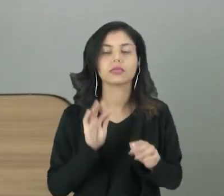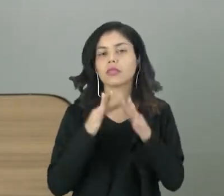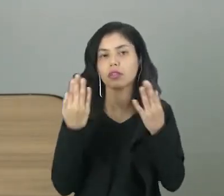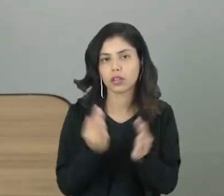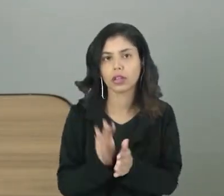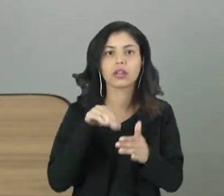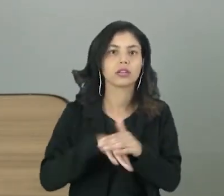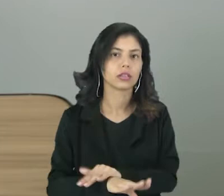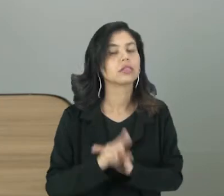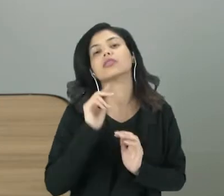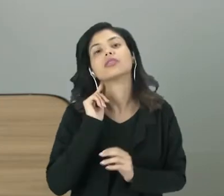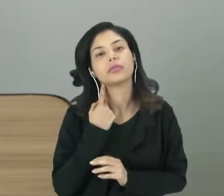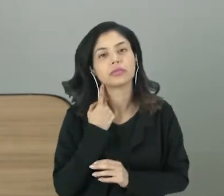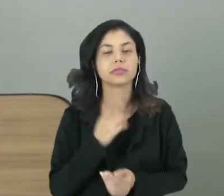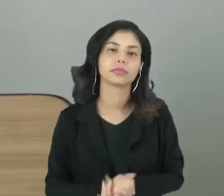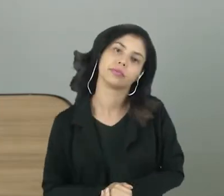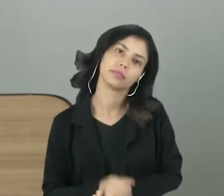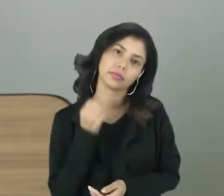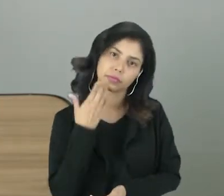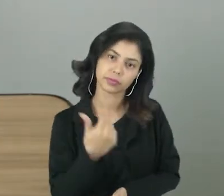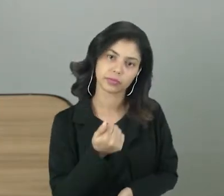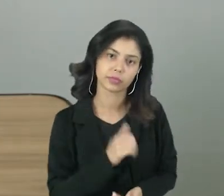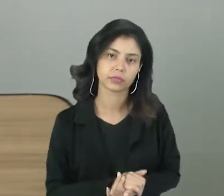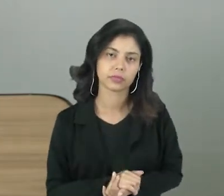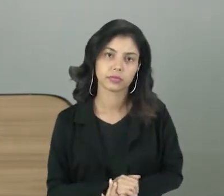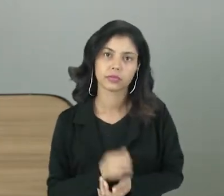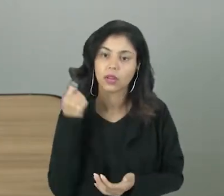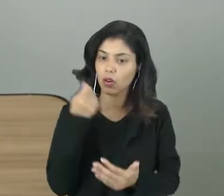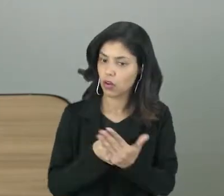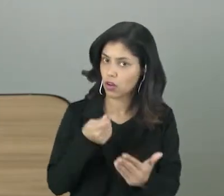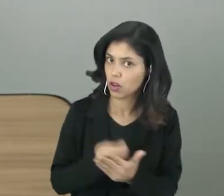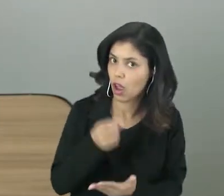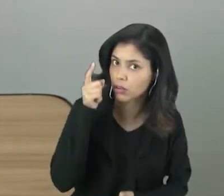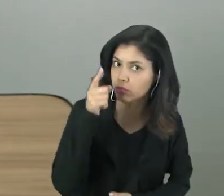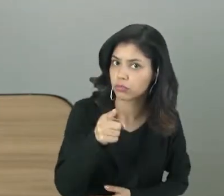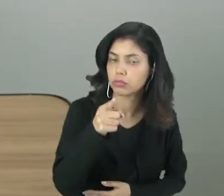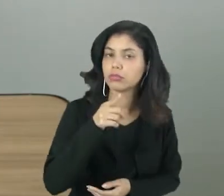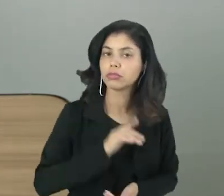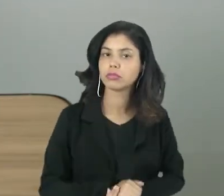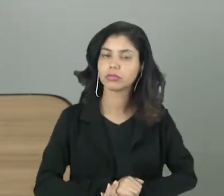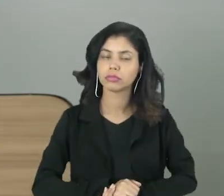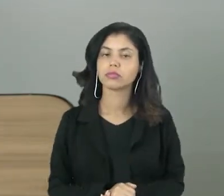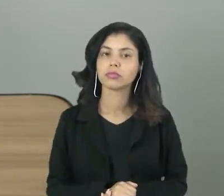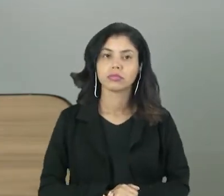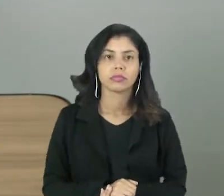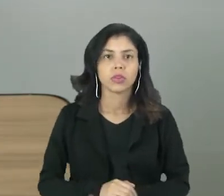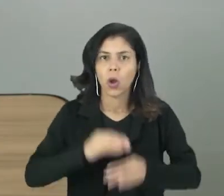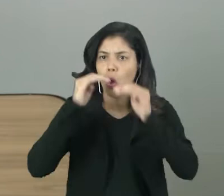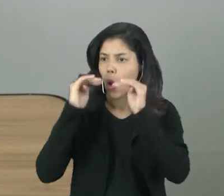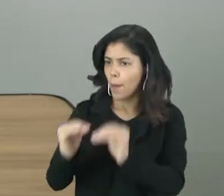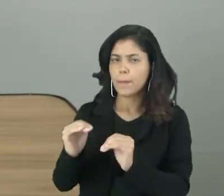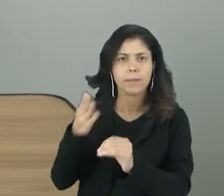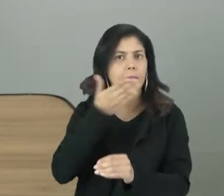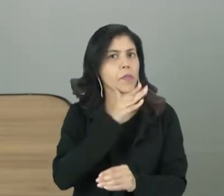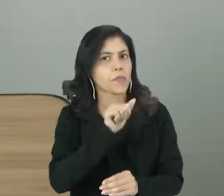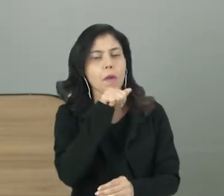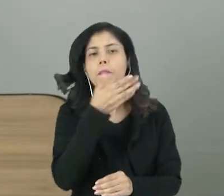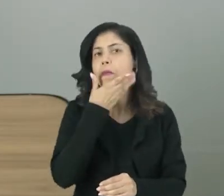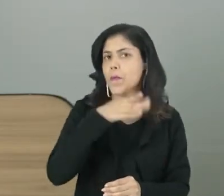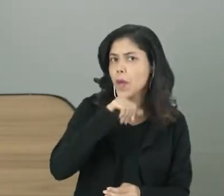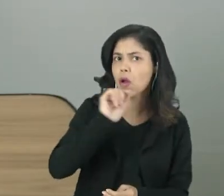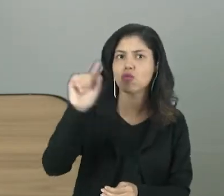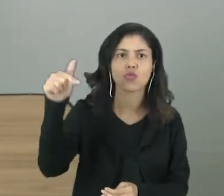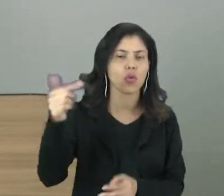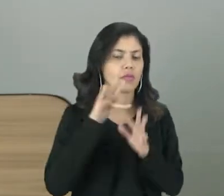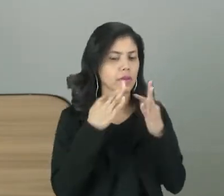vocês Guarda a roupa suja tá bom isso aí é uma obrigação de vocês não é obrigação da mãe Do pai